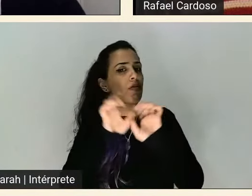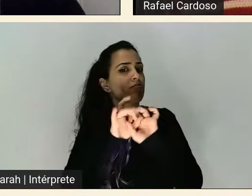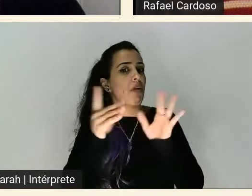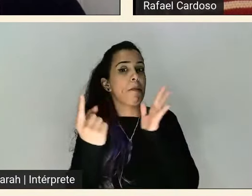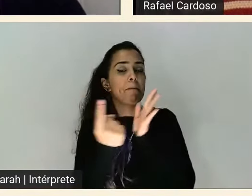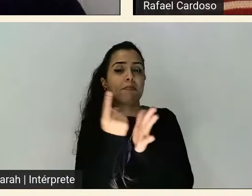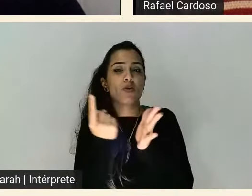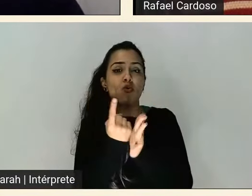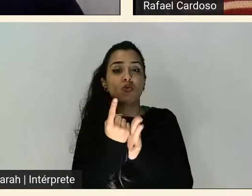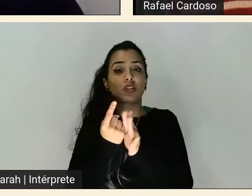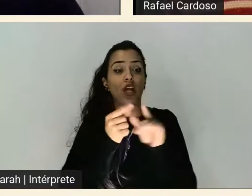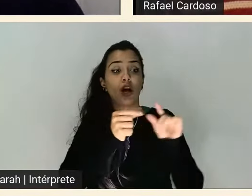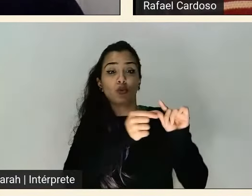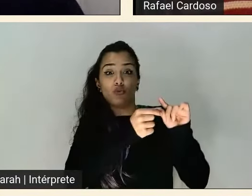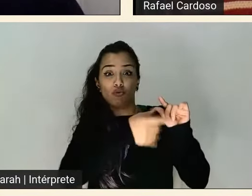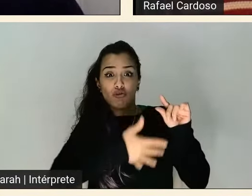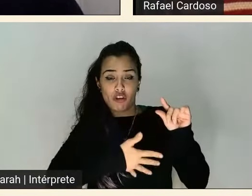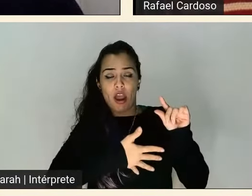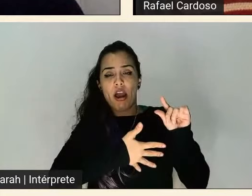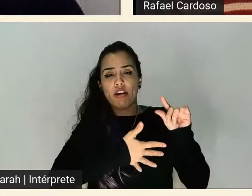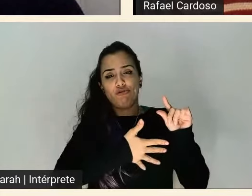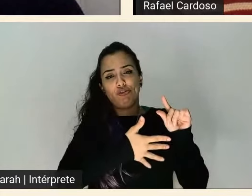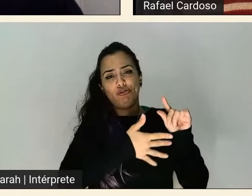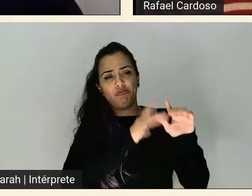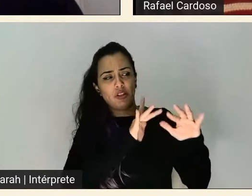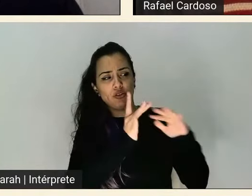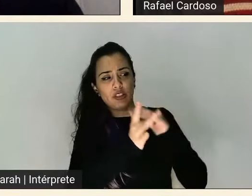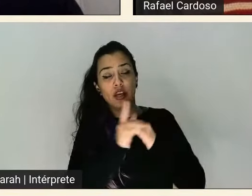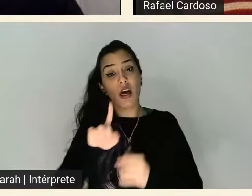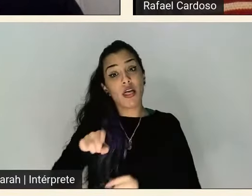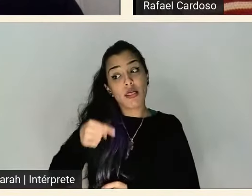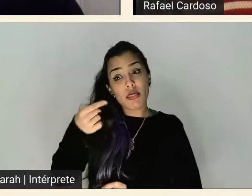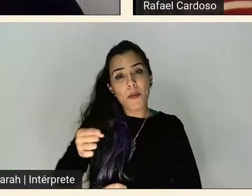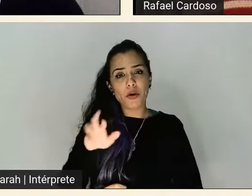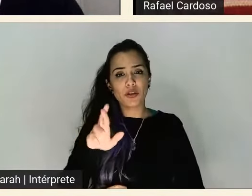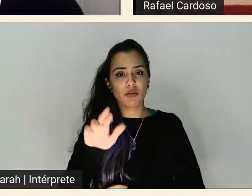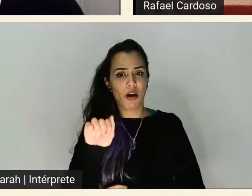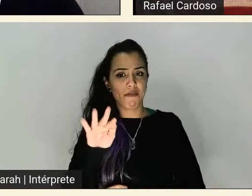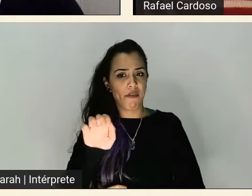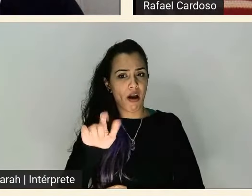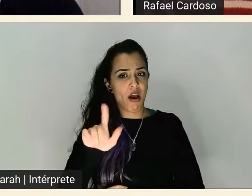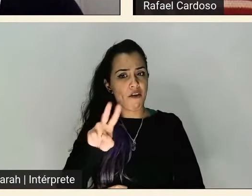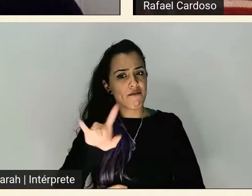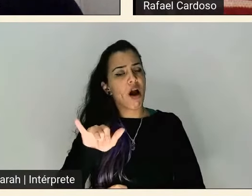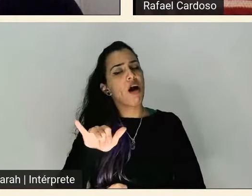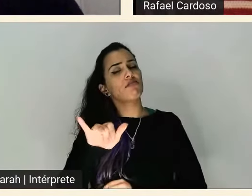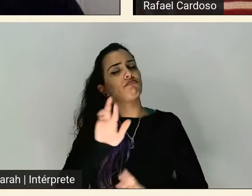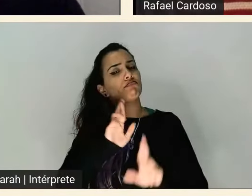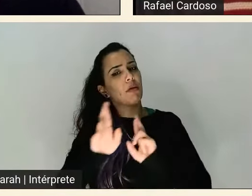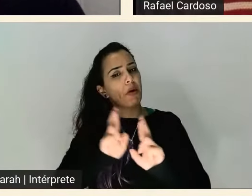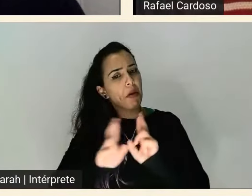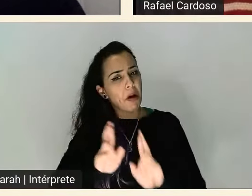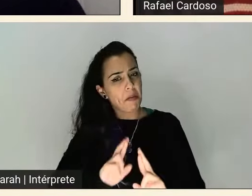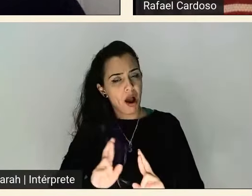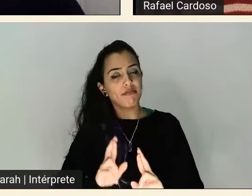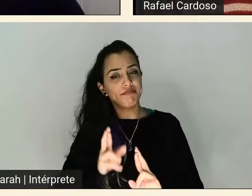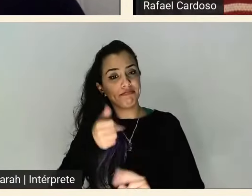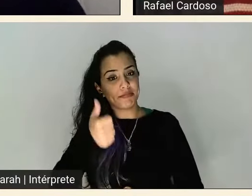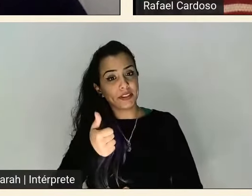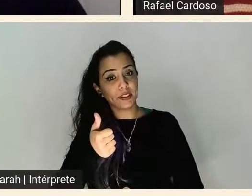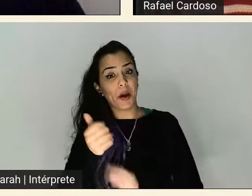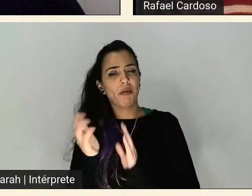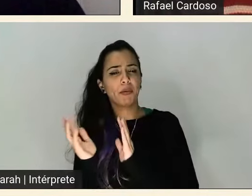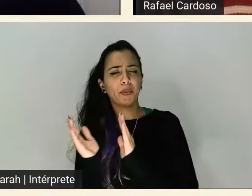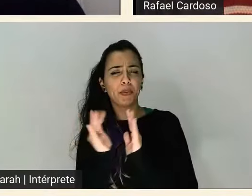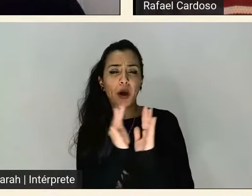redes sociais. Depois do Rafael, vou convidar a Val para que se junte a nós, possa fazer sua apresentação. E, no